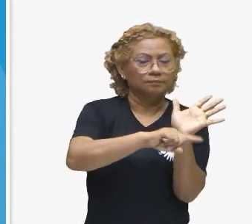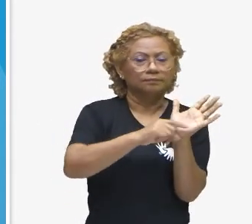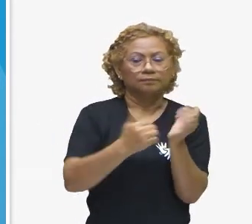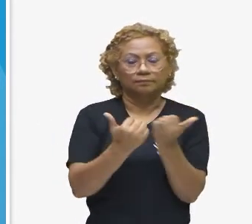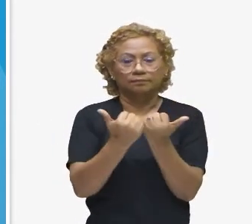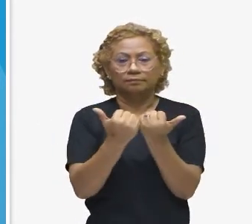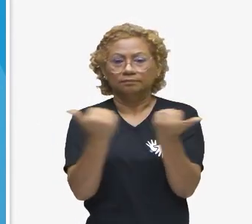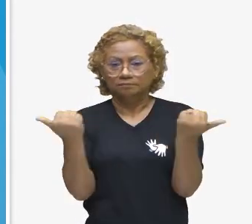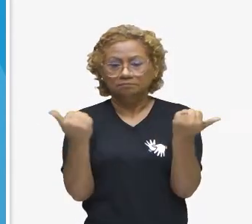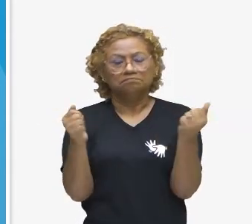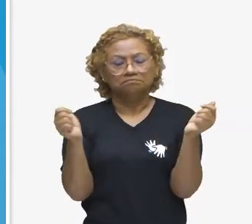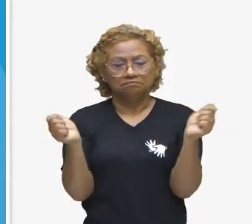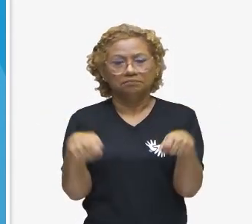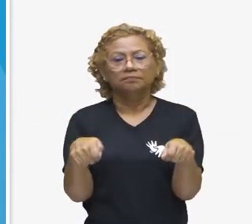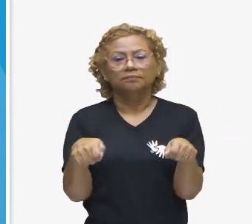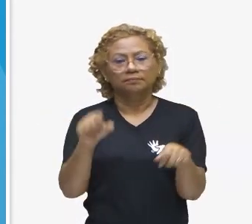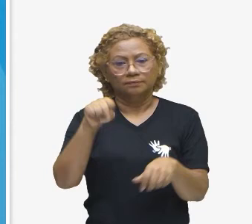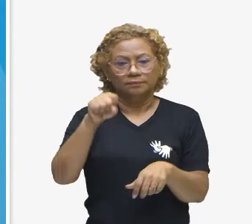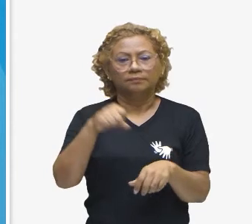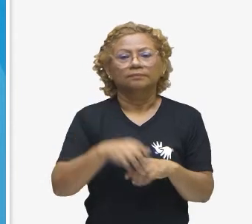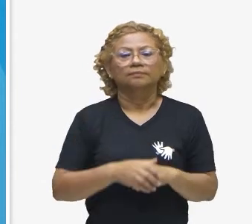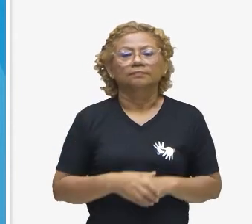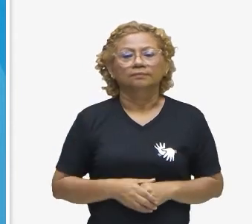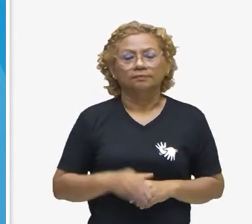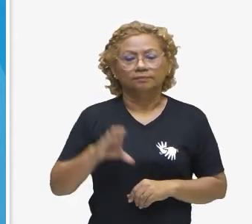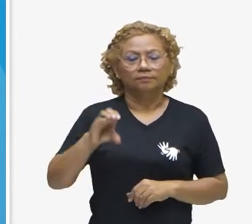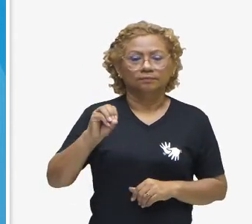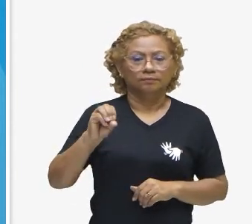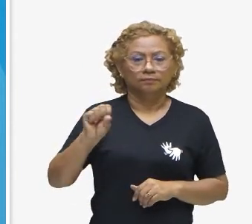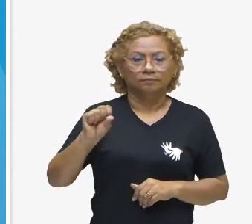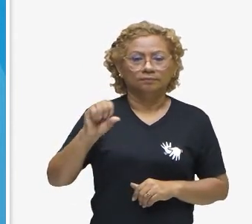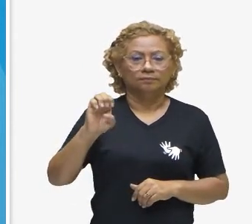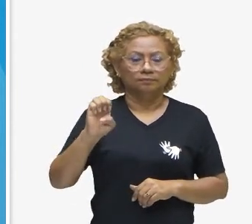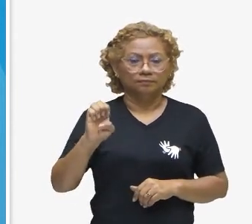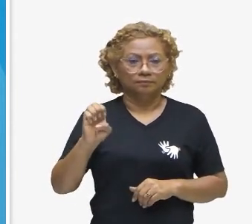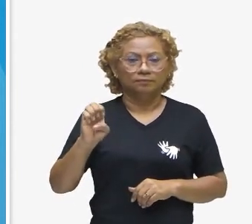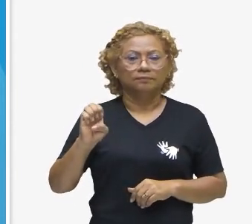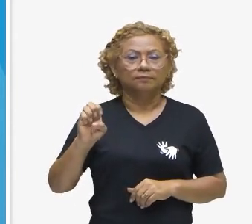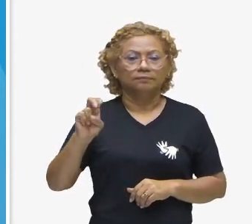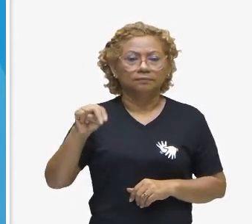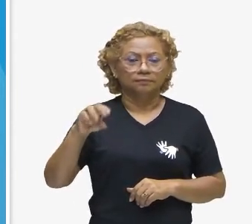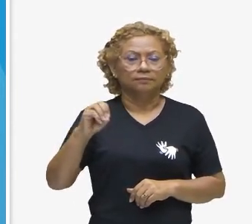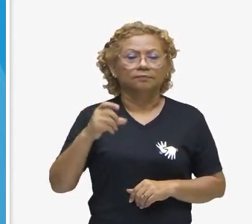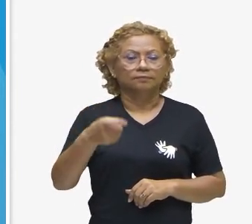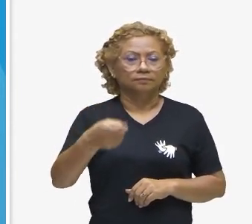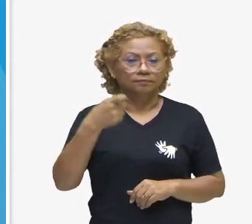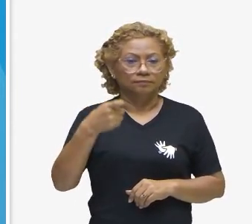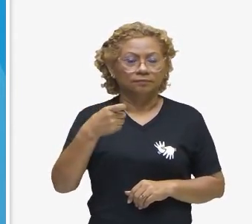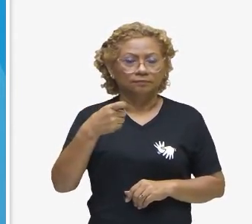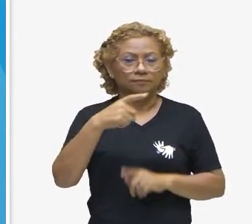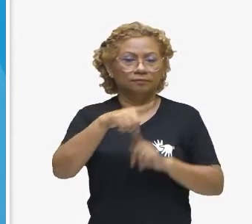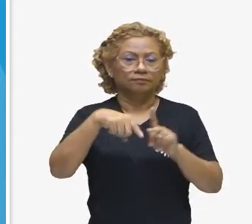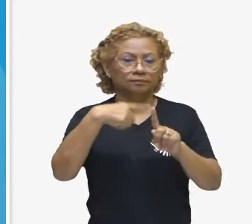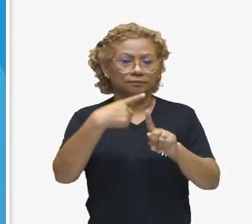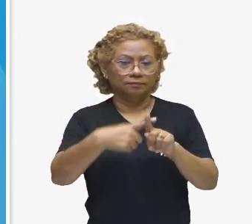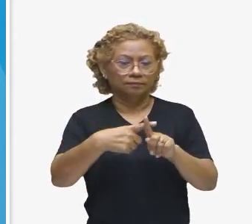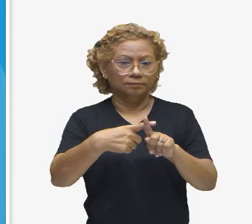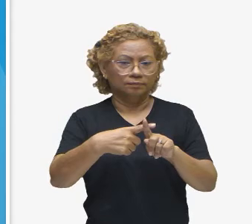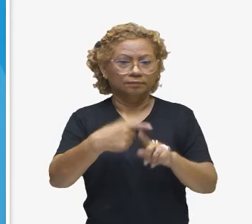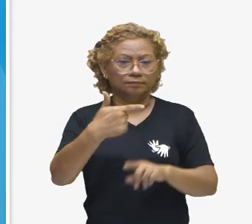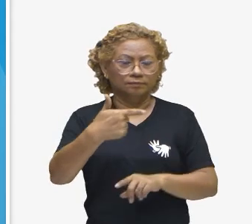esquerda. Então, cosseno de x vai ser cosseno de x mais 2 vezes